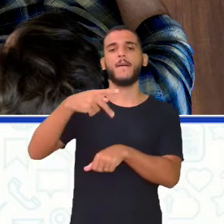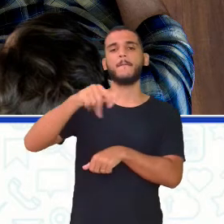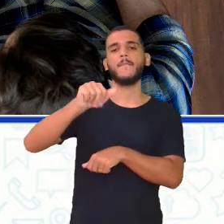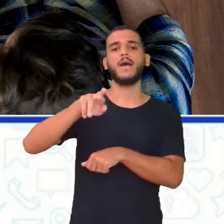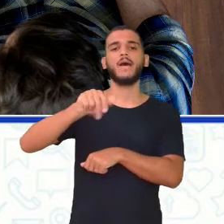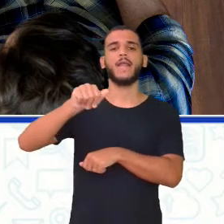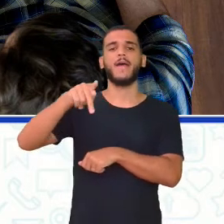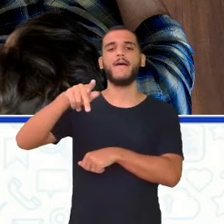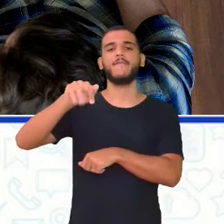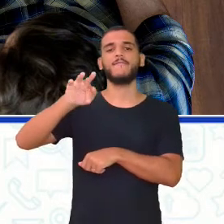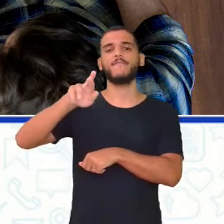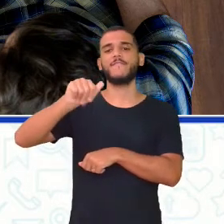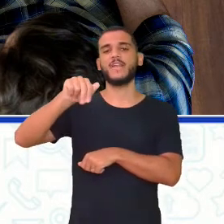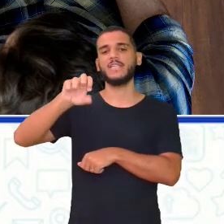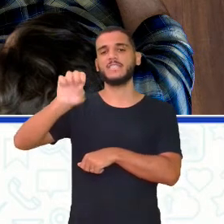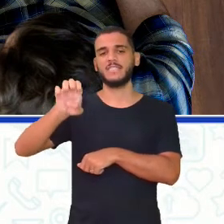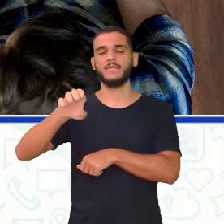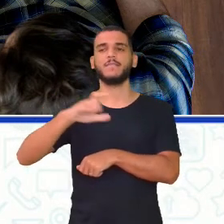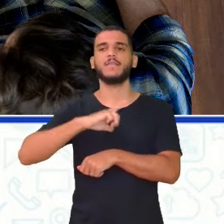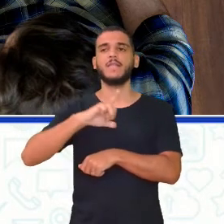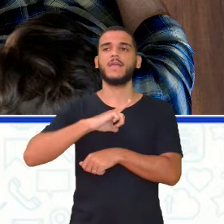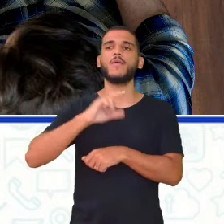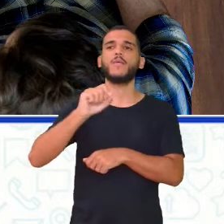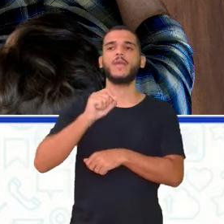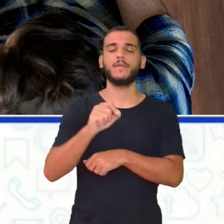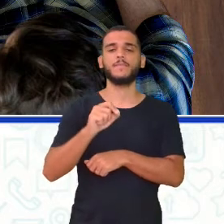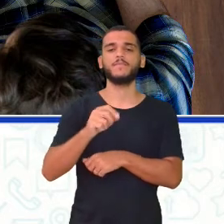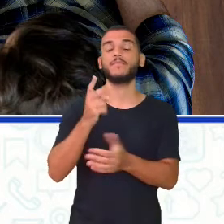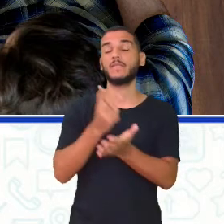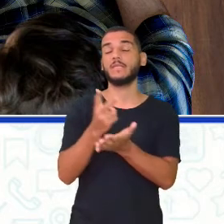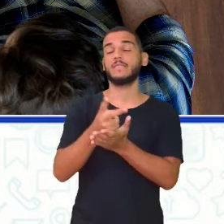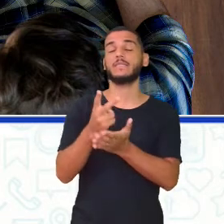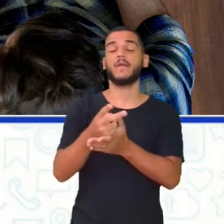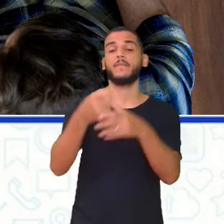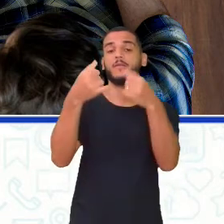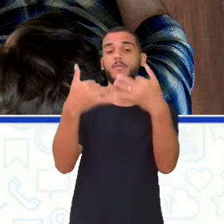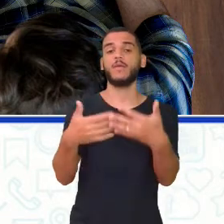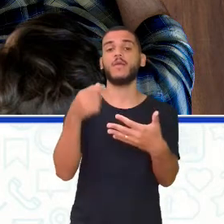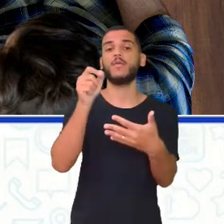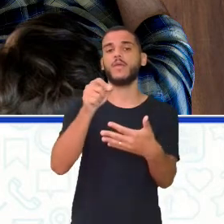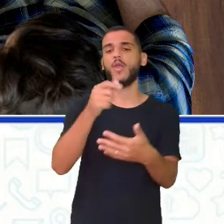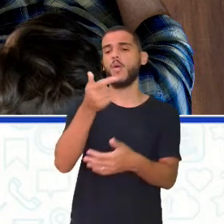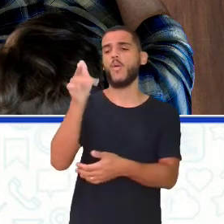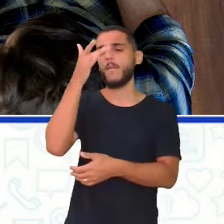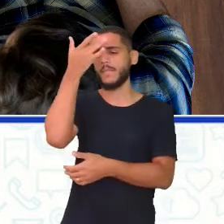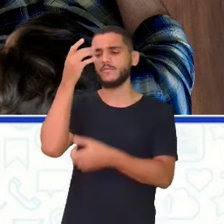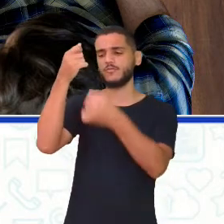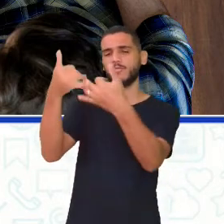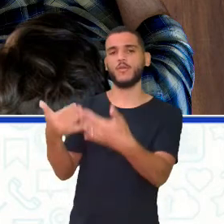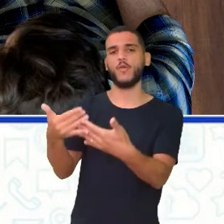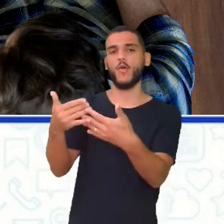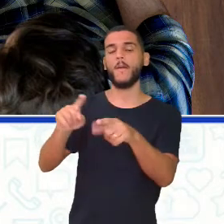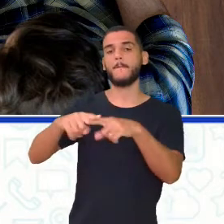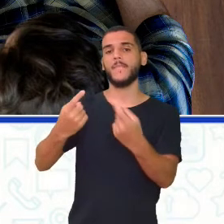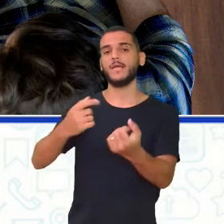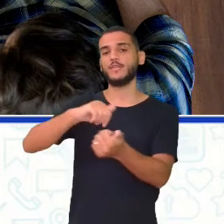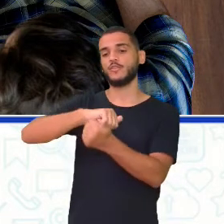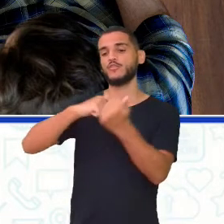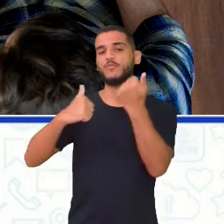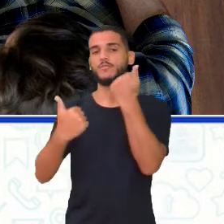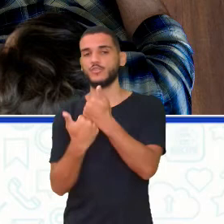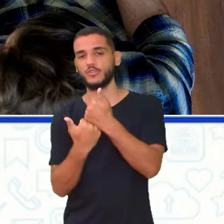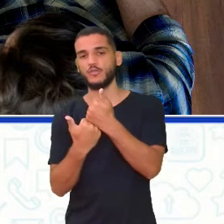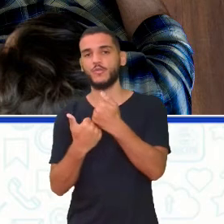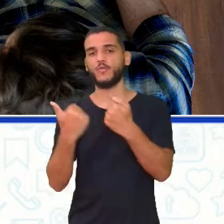indireta da fala de outra pessoa. Lembrando que paráfrase é quando eu falo aquilo que outra pessoa disse, mas com as minhas palavras, tá? Eu faço